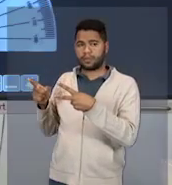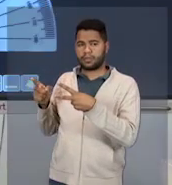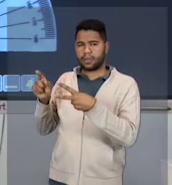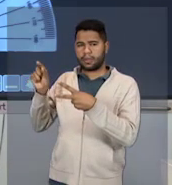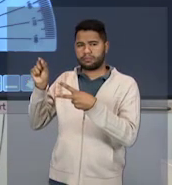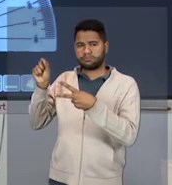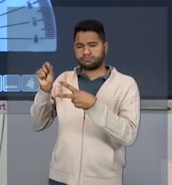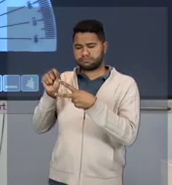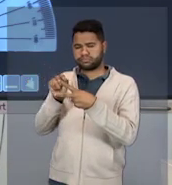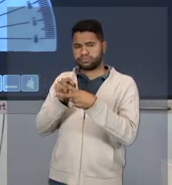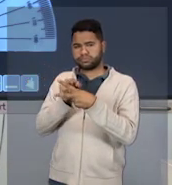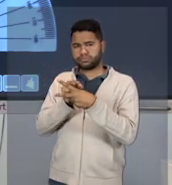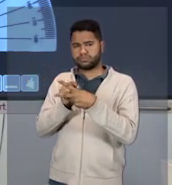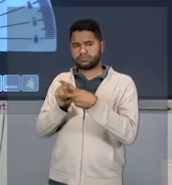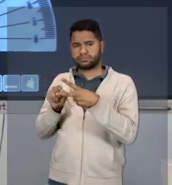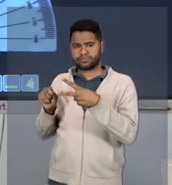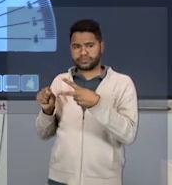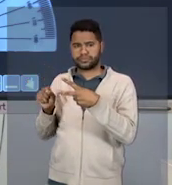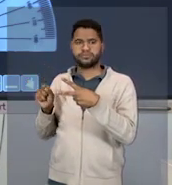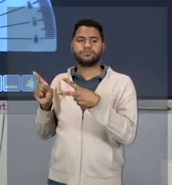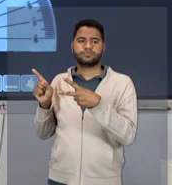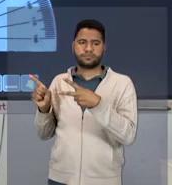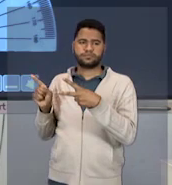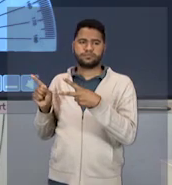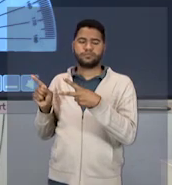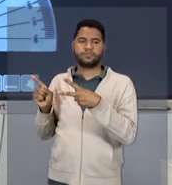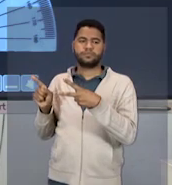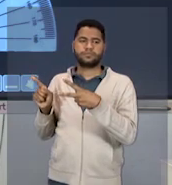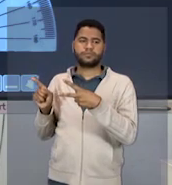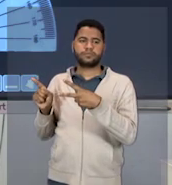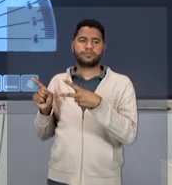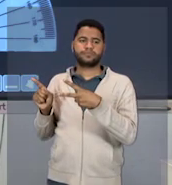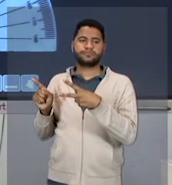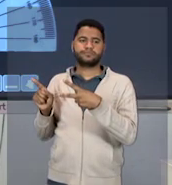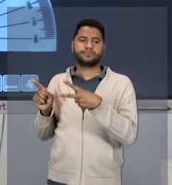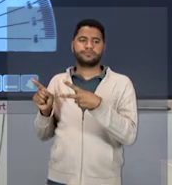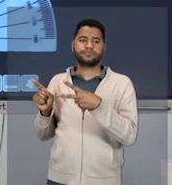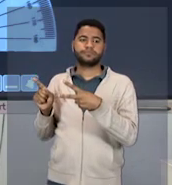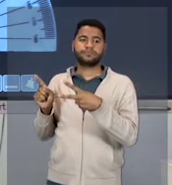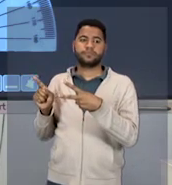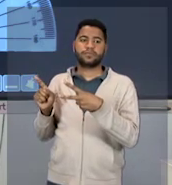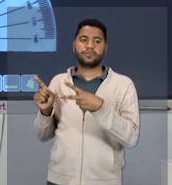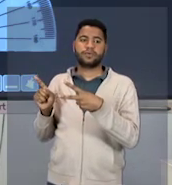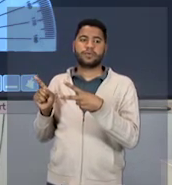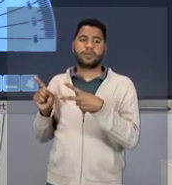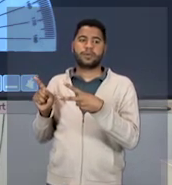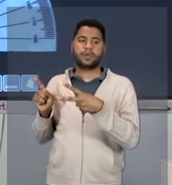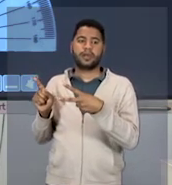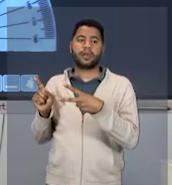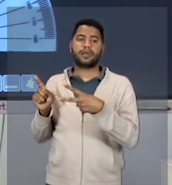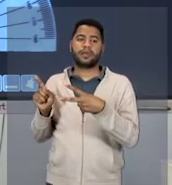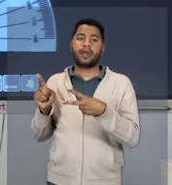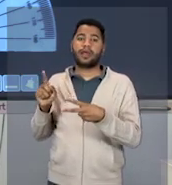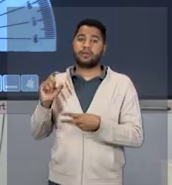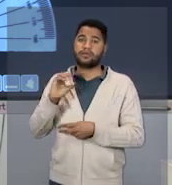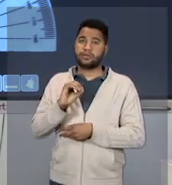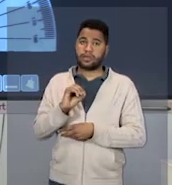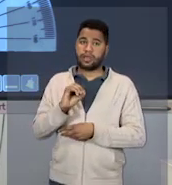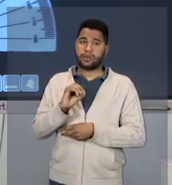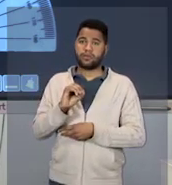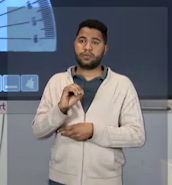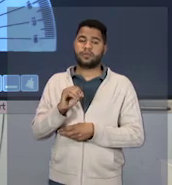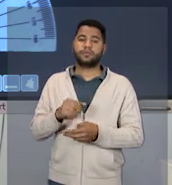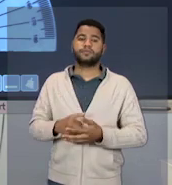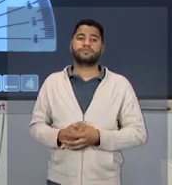ó. Então eu vou colocar o vértice no meio. E um dos lados do ângulo eu vou colocar com 0, tá